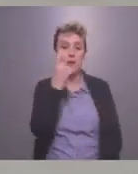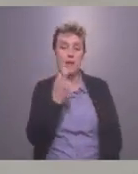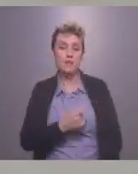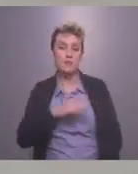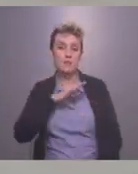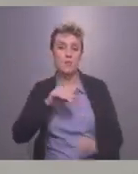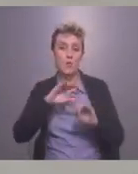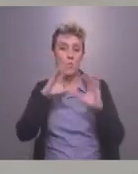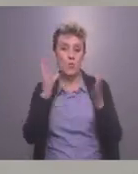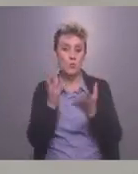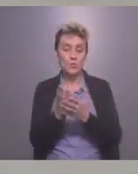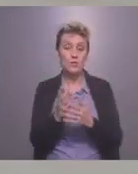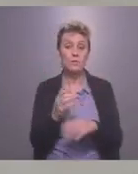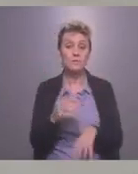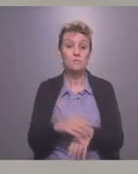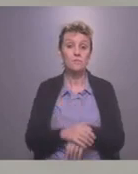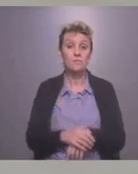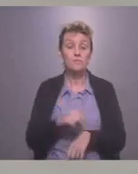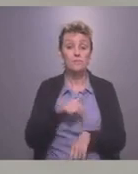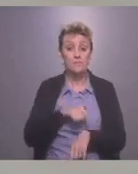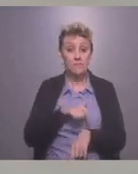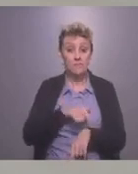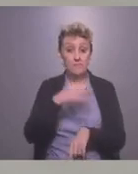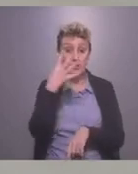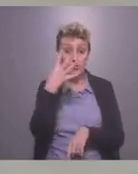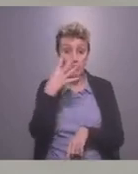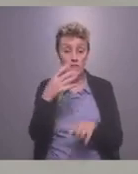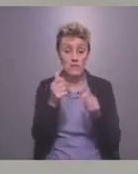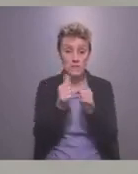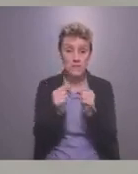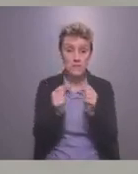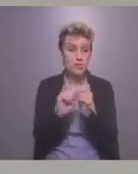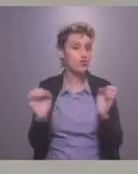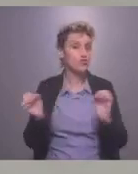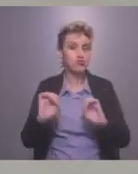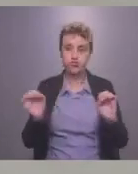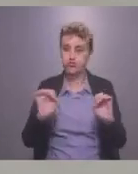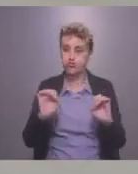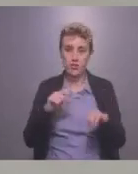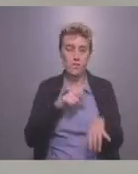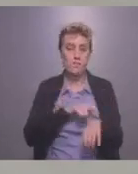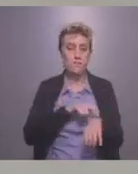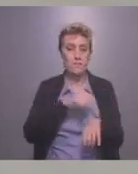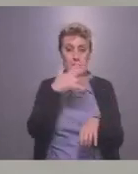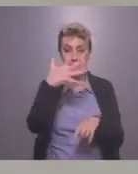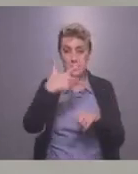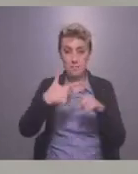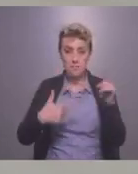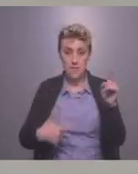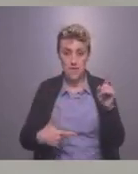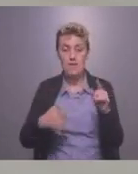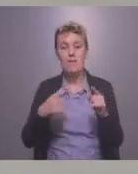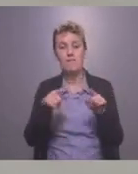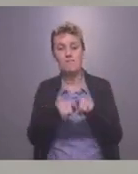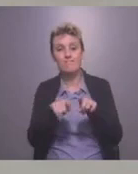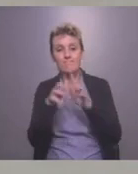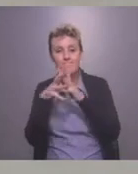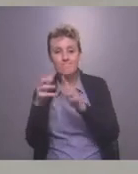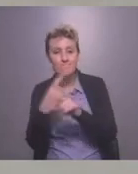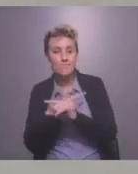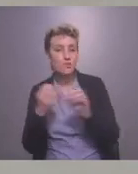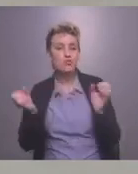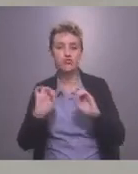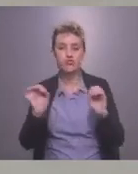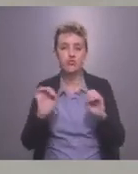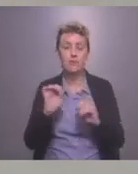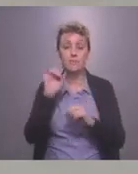Não haverá depois, às 16 horas, o Rosário e às 17h30, as Vésperas.